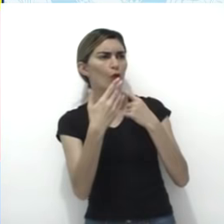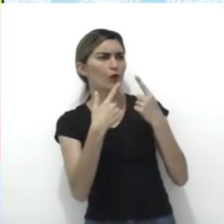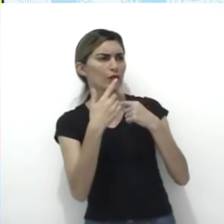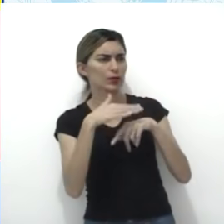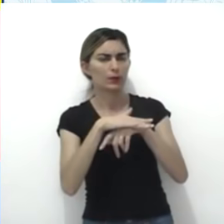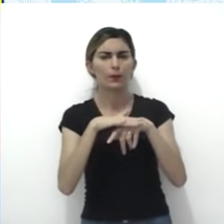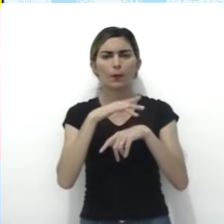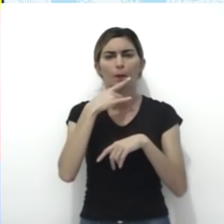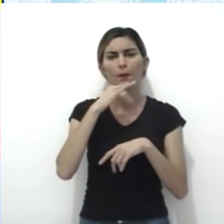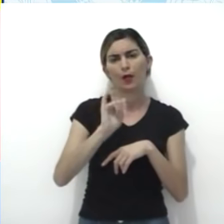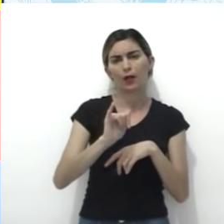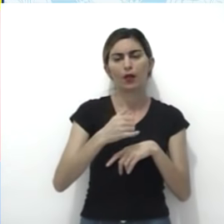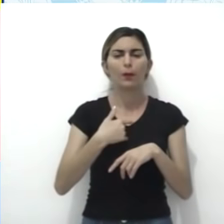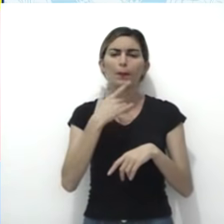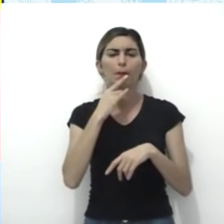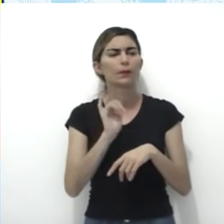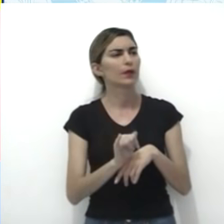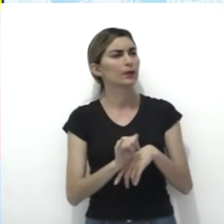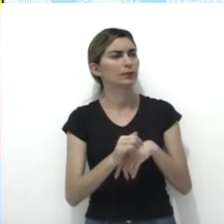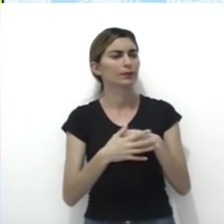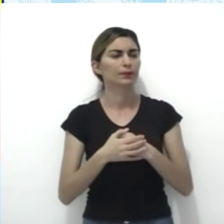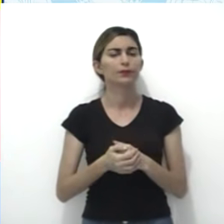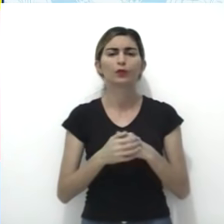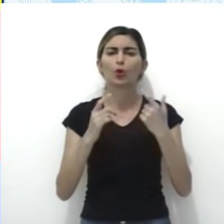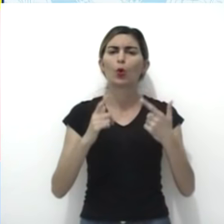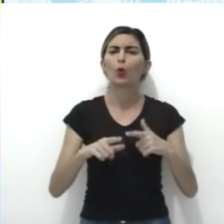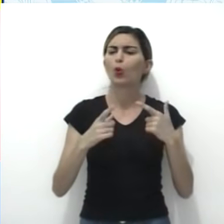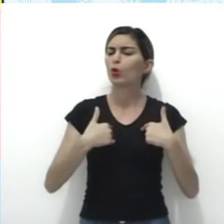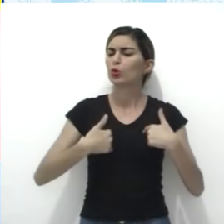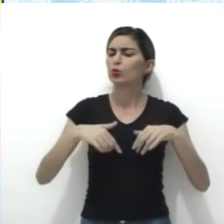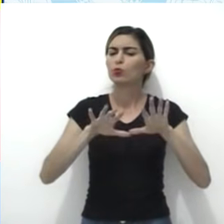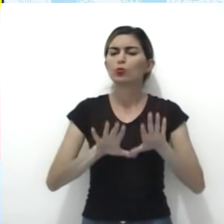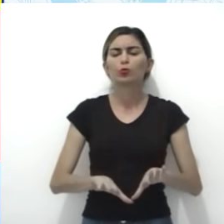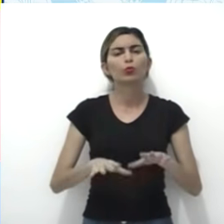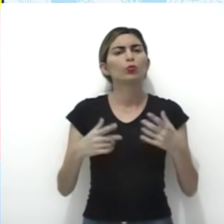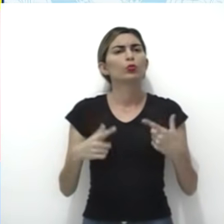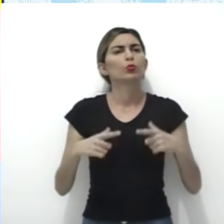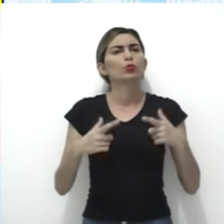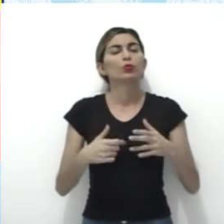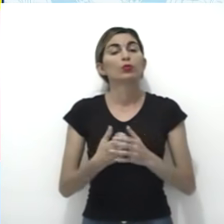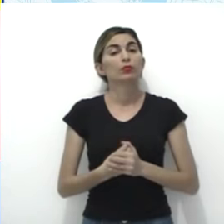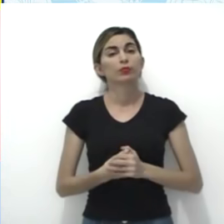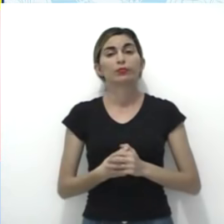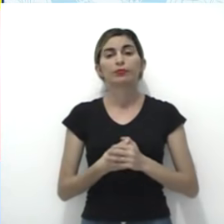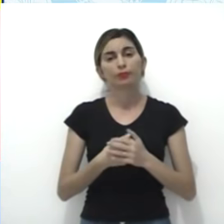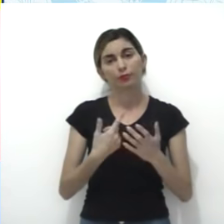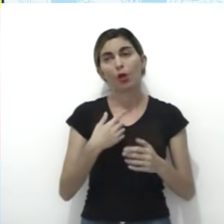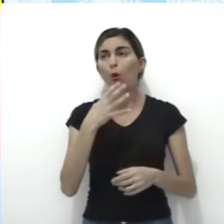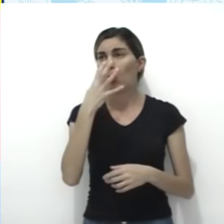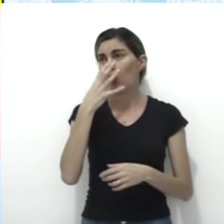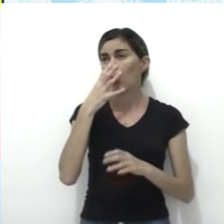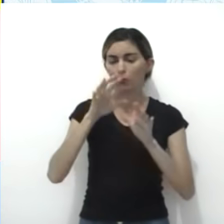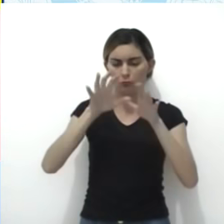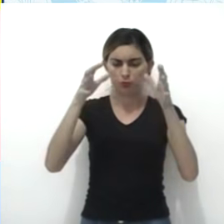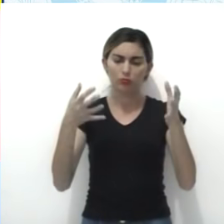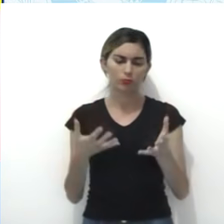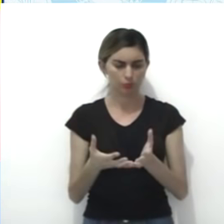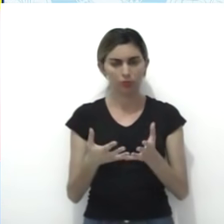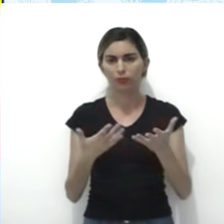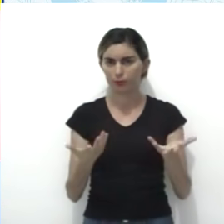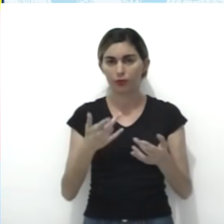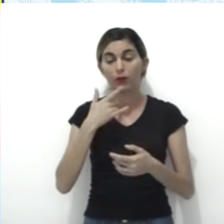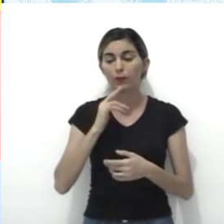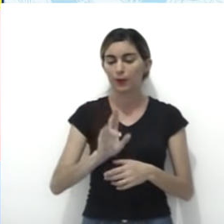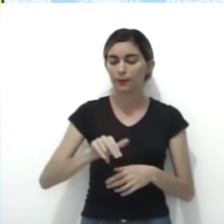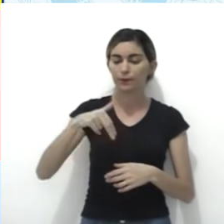conversando com o pai dela e ela faz uma pergunta para o pai ontem nós estamos isso ela está olhando